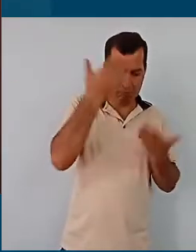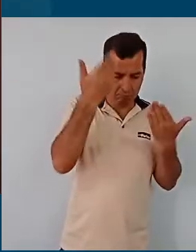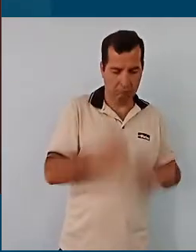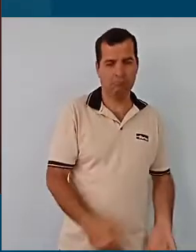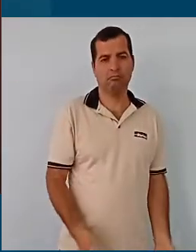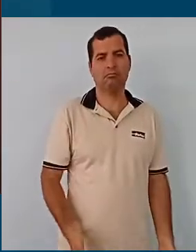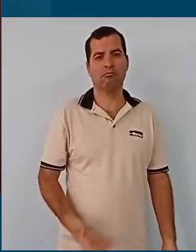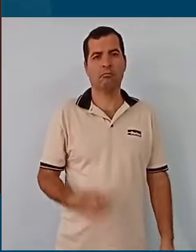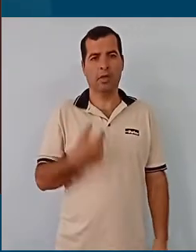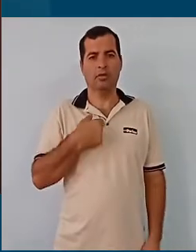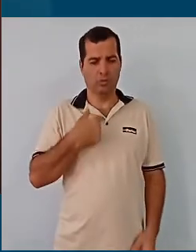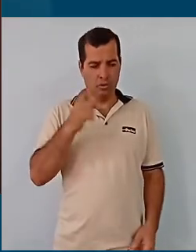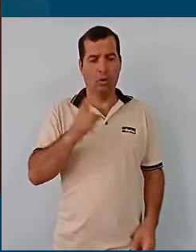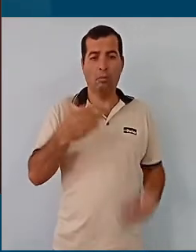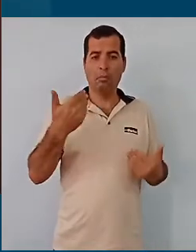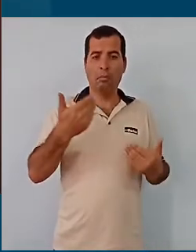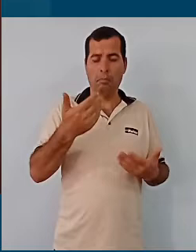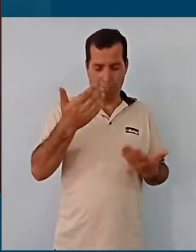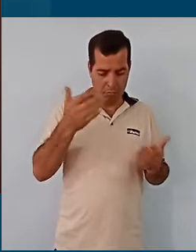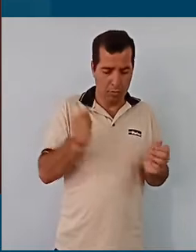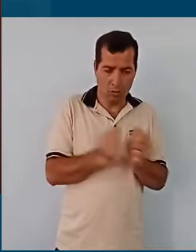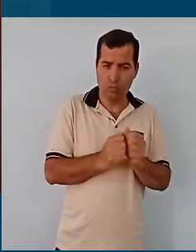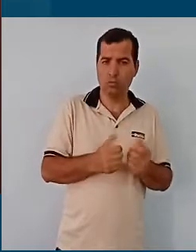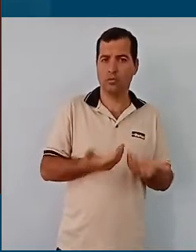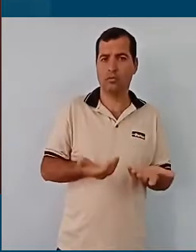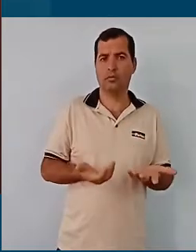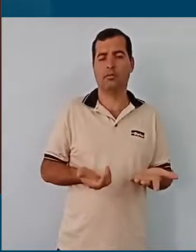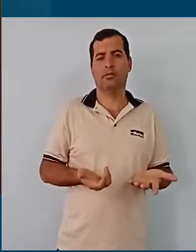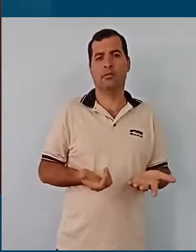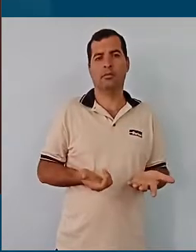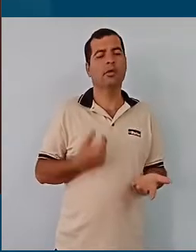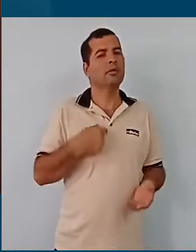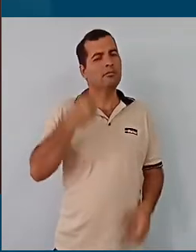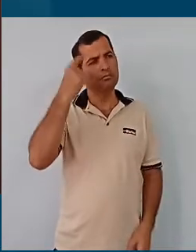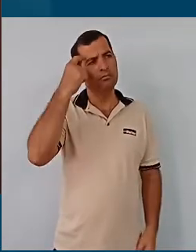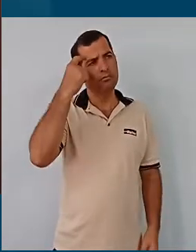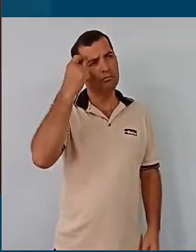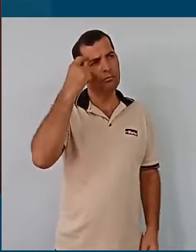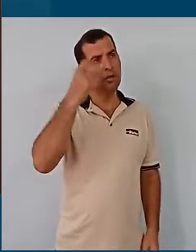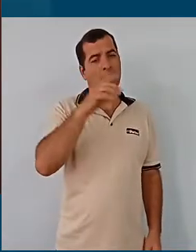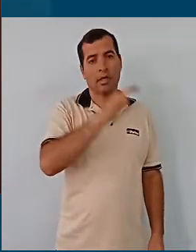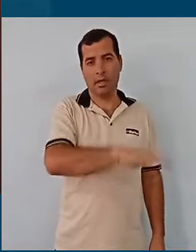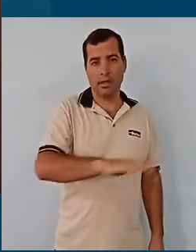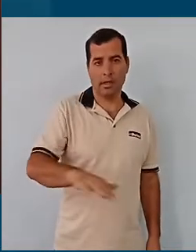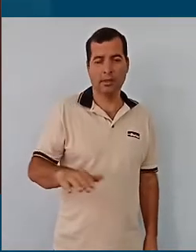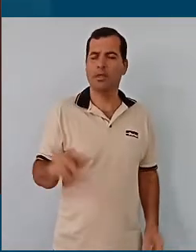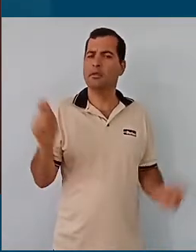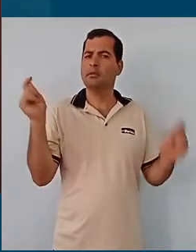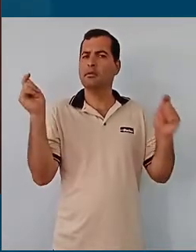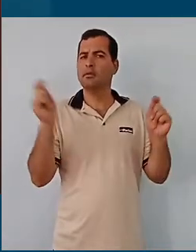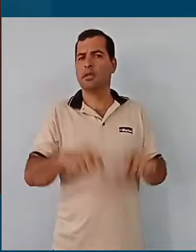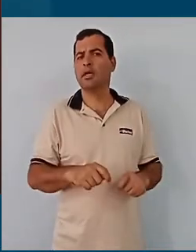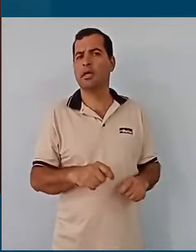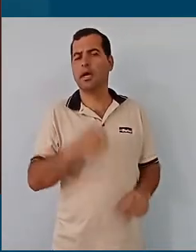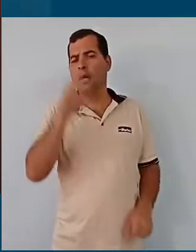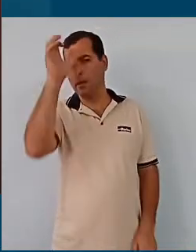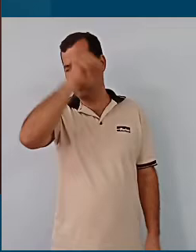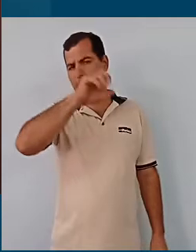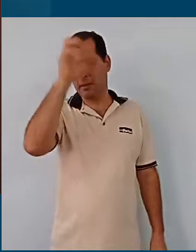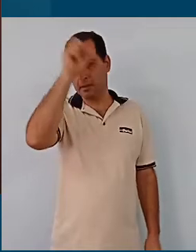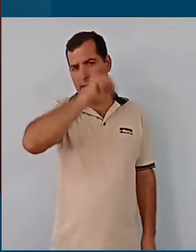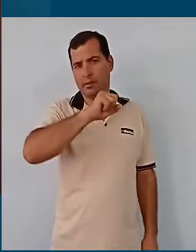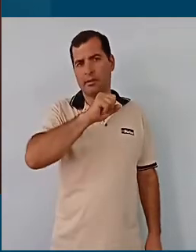pertencimento, né? Então, uma concepção de criança capaz de aprender, de